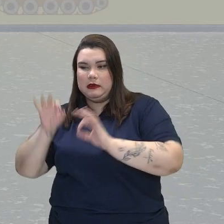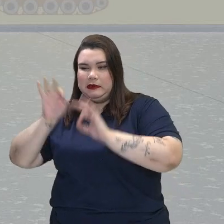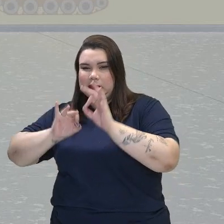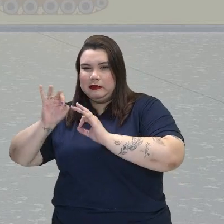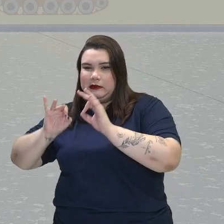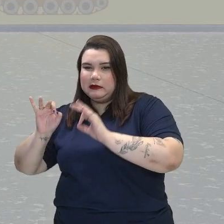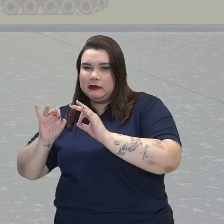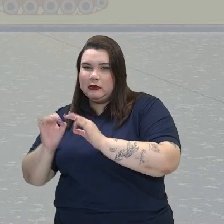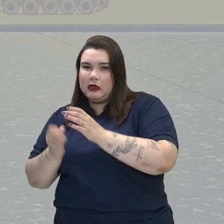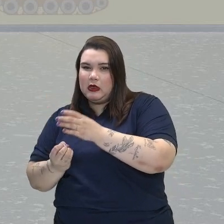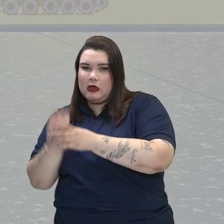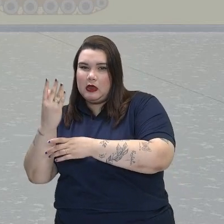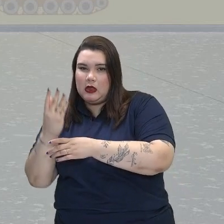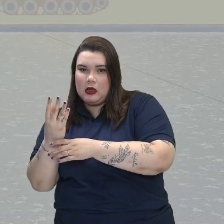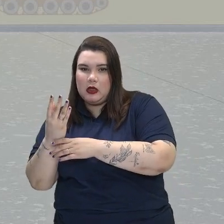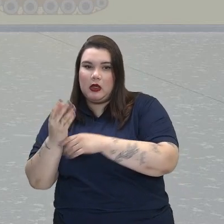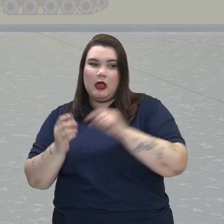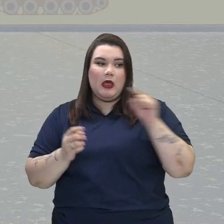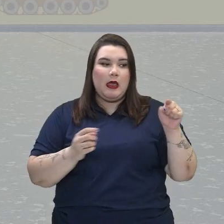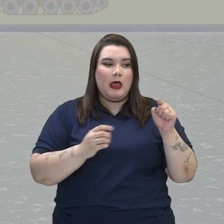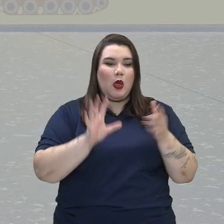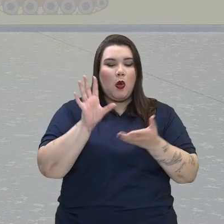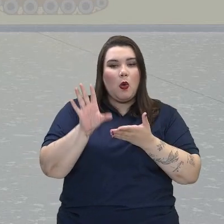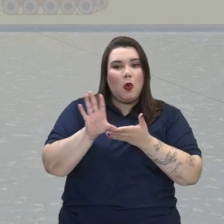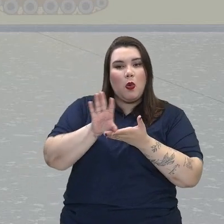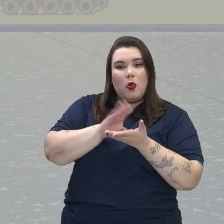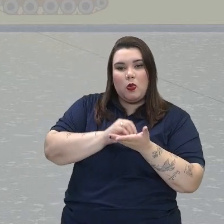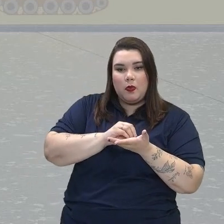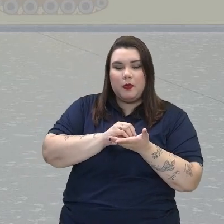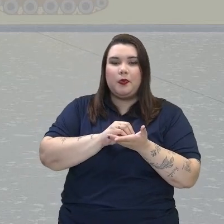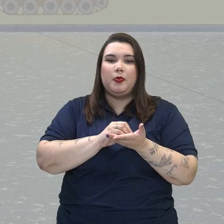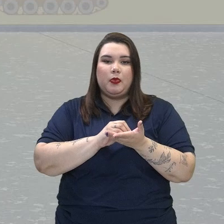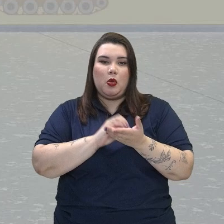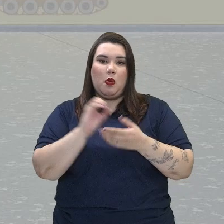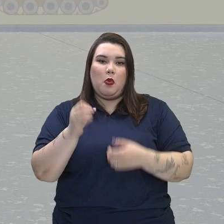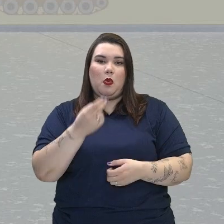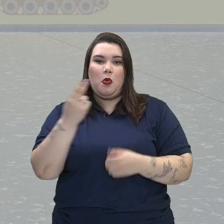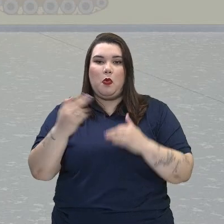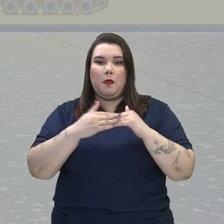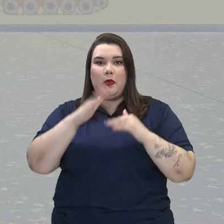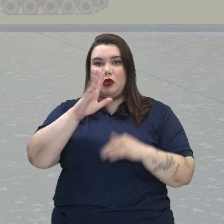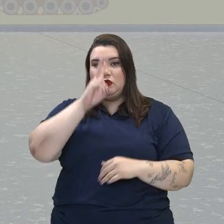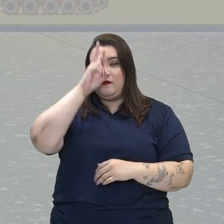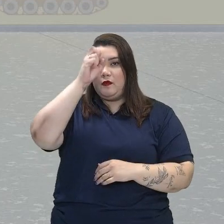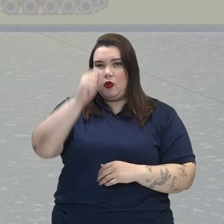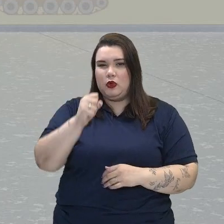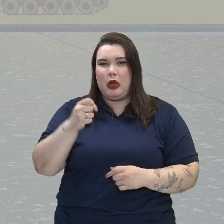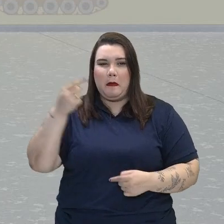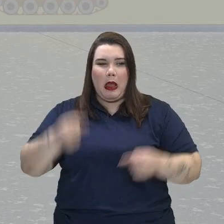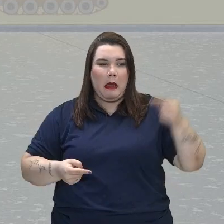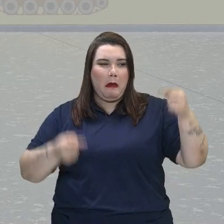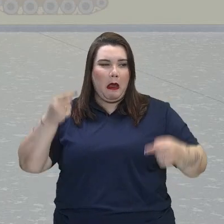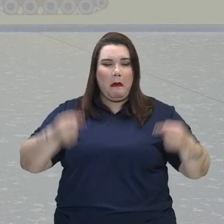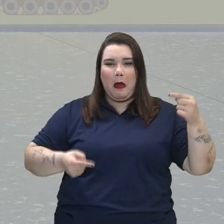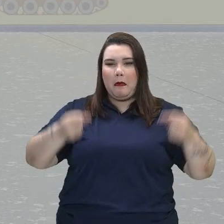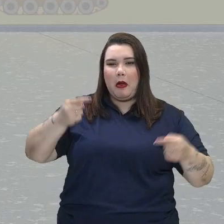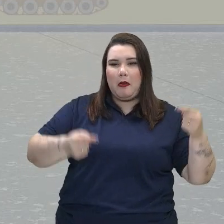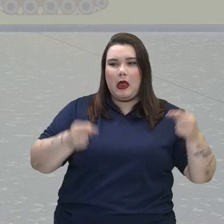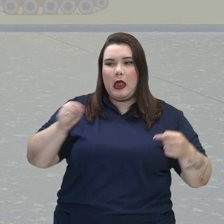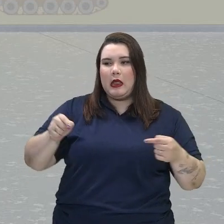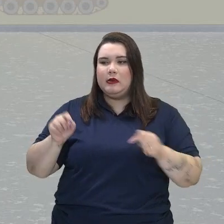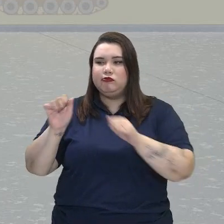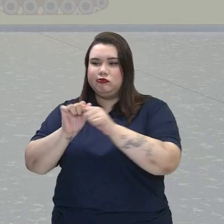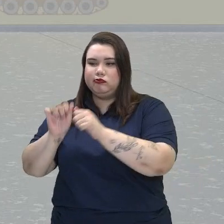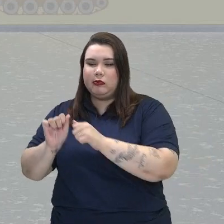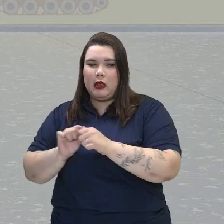outra vinha com uma similar ou mais poderosa. Então, ficou nessa disputa bélica de quem